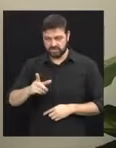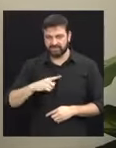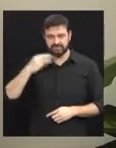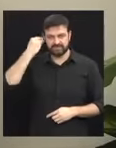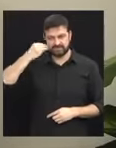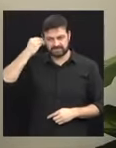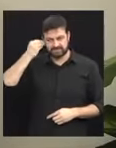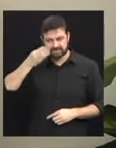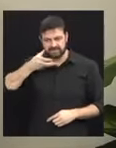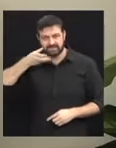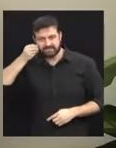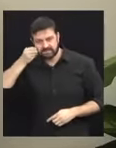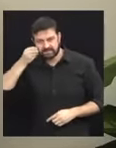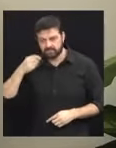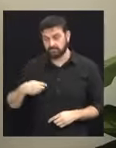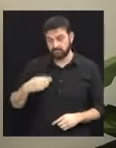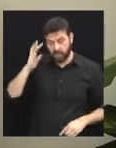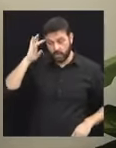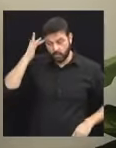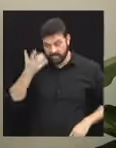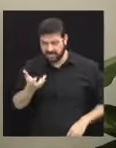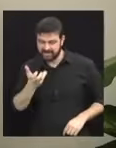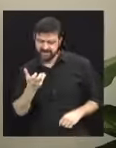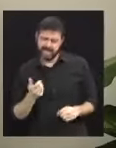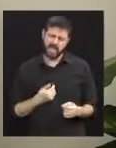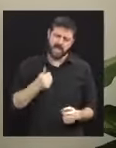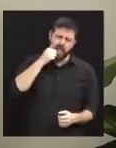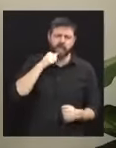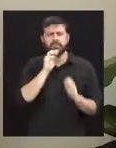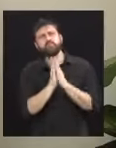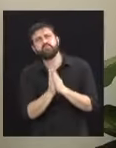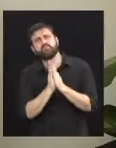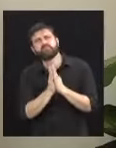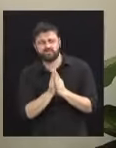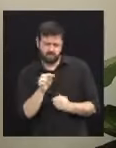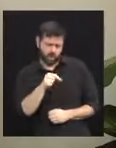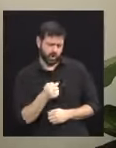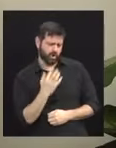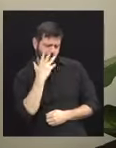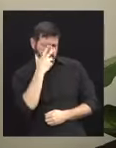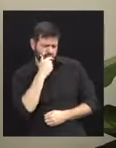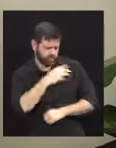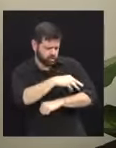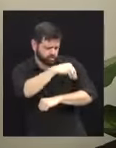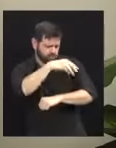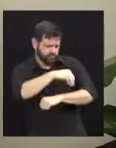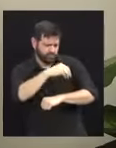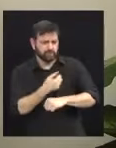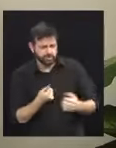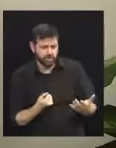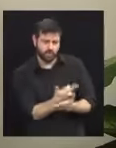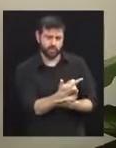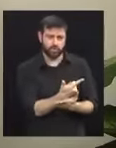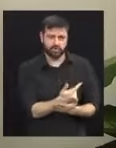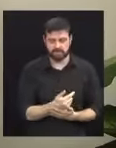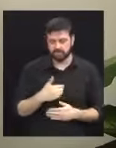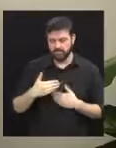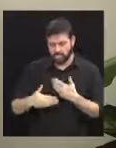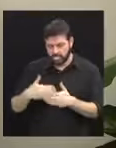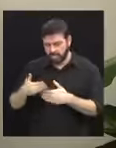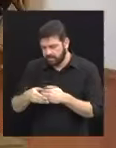experiência de adoção, então eu acho que às vezes ele queria, mãe, mas e aquela raça, e aquela raça? E aos poucos eu